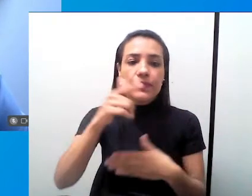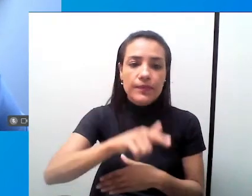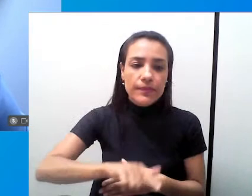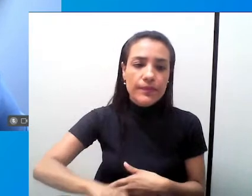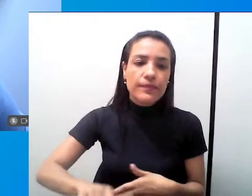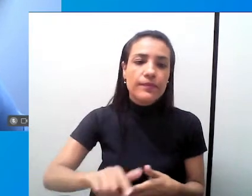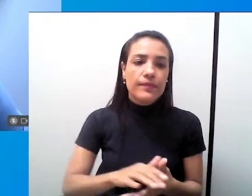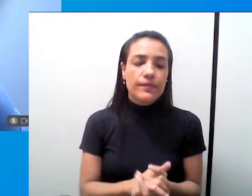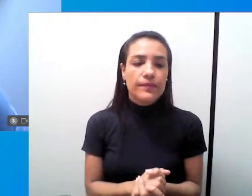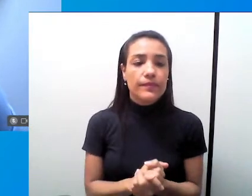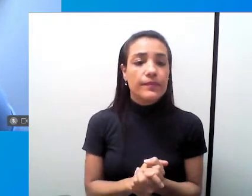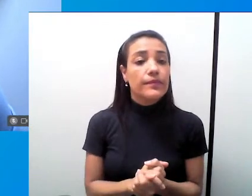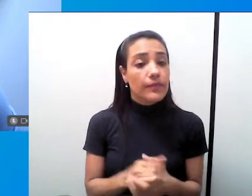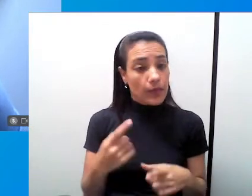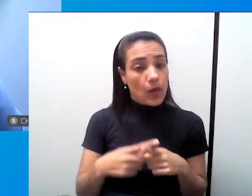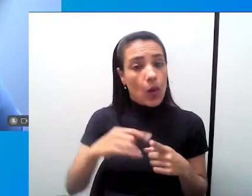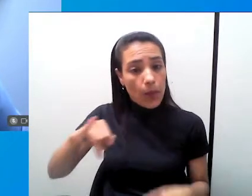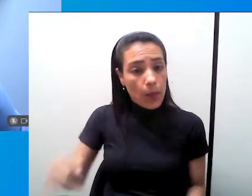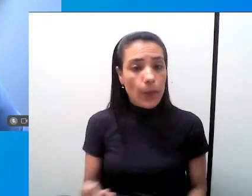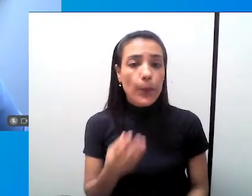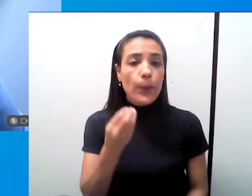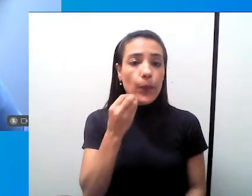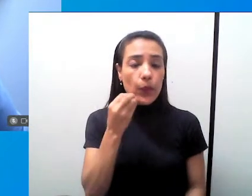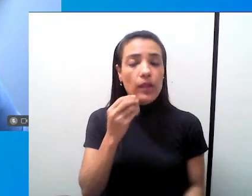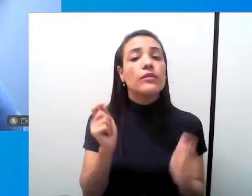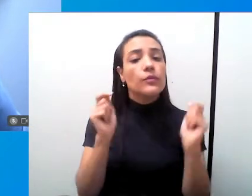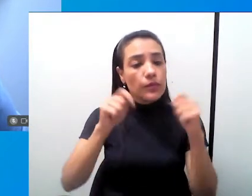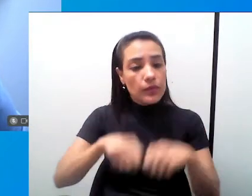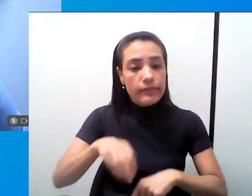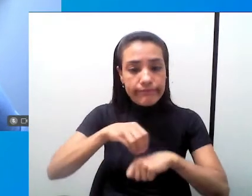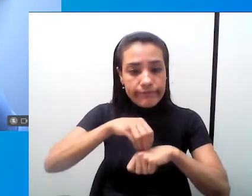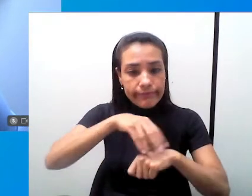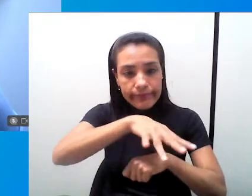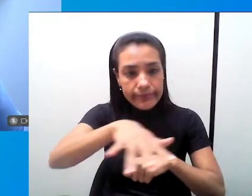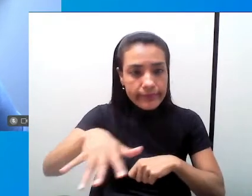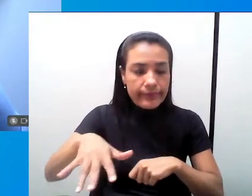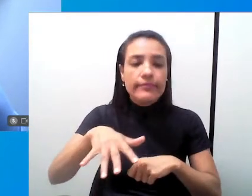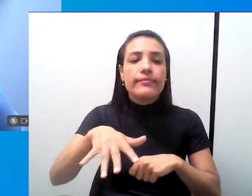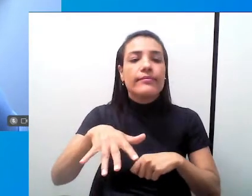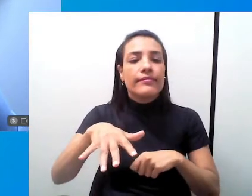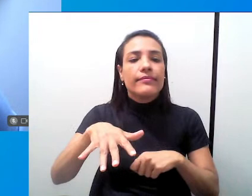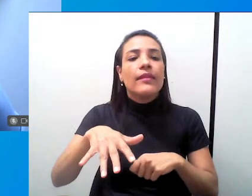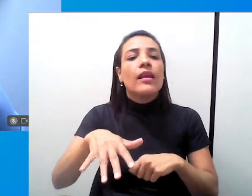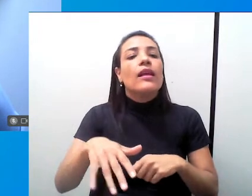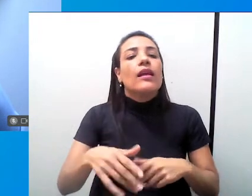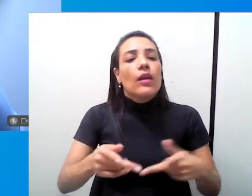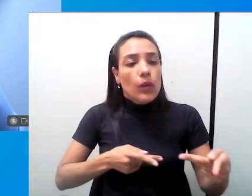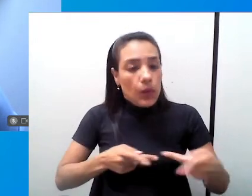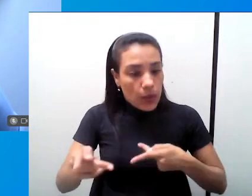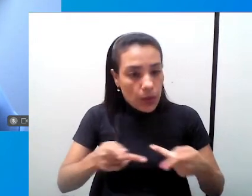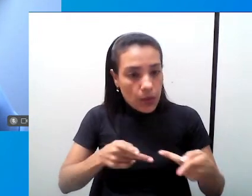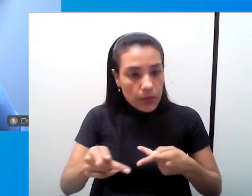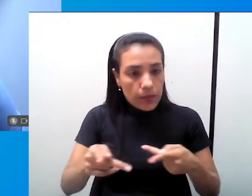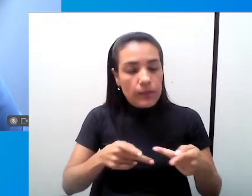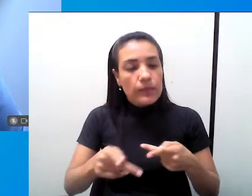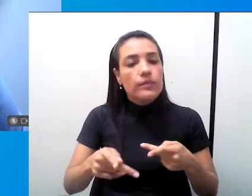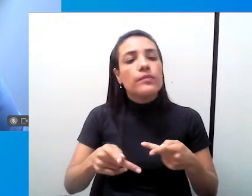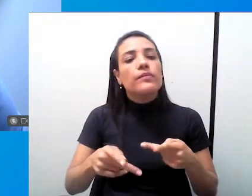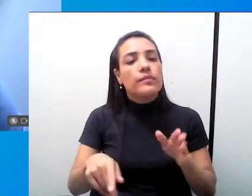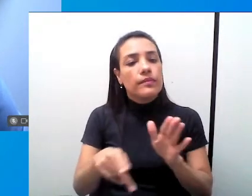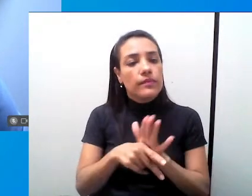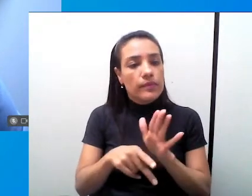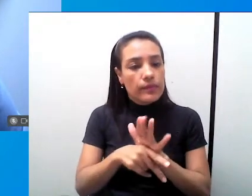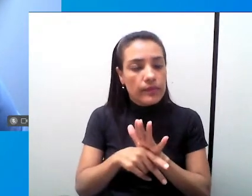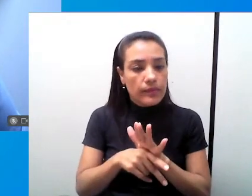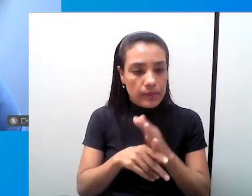pela oportunidade de estar contribuindo aqui com o seminário e com esse processo de institucionalização da curricularização da extensão no IFAC.